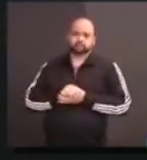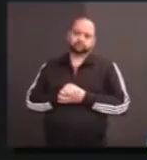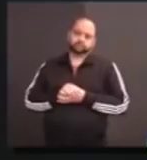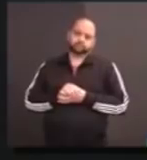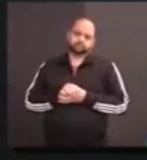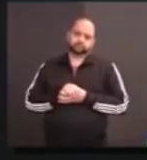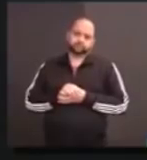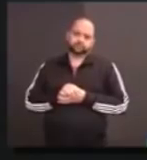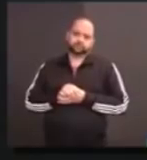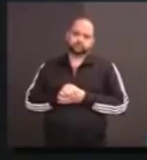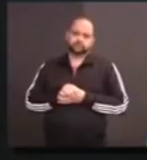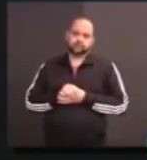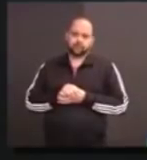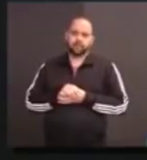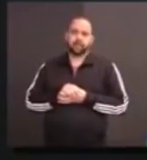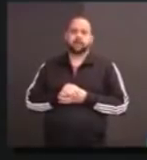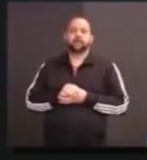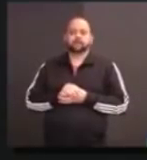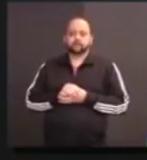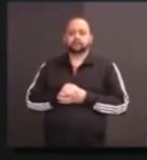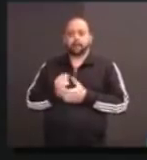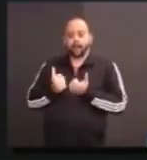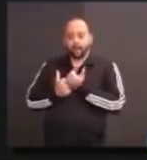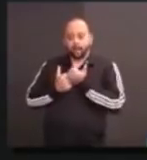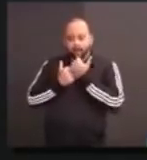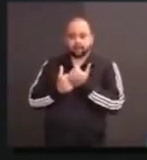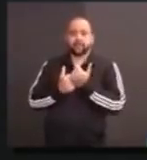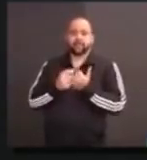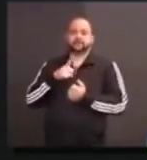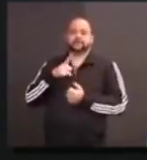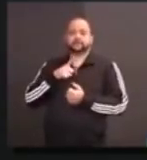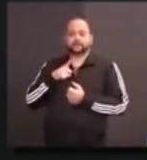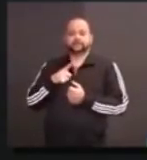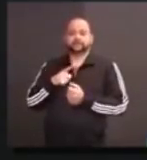Somos a favor da mocidade espírita.